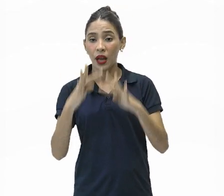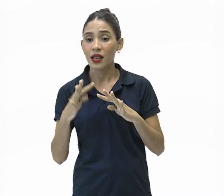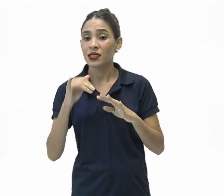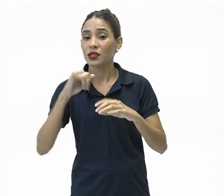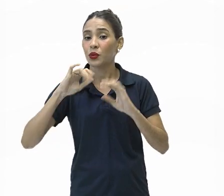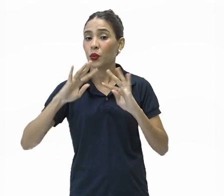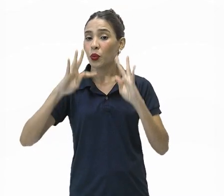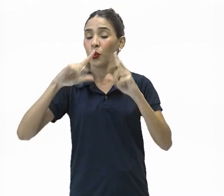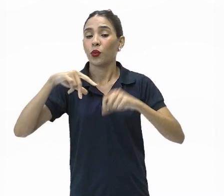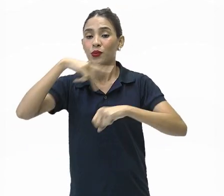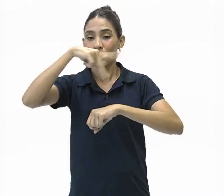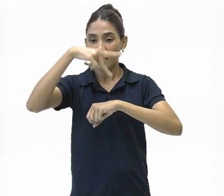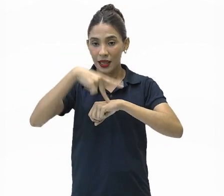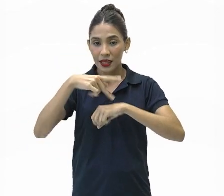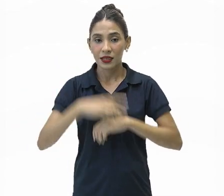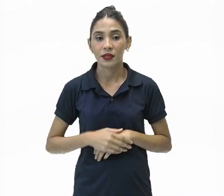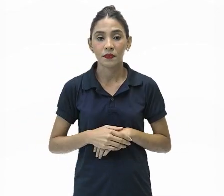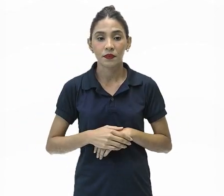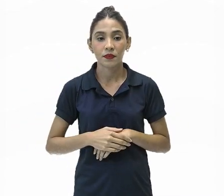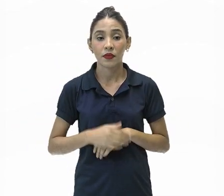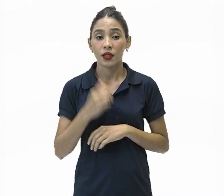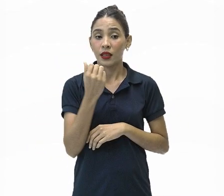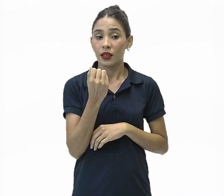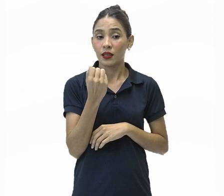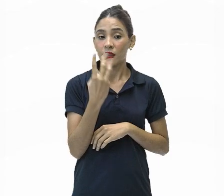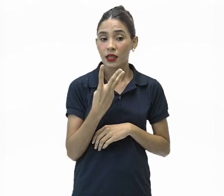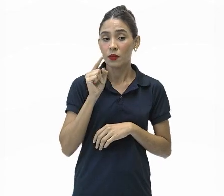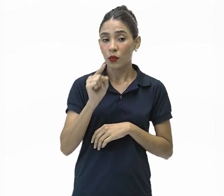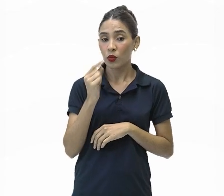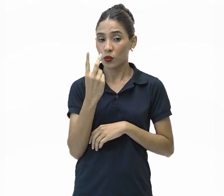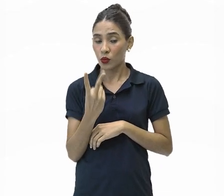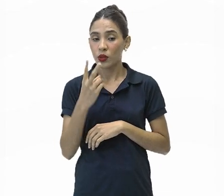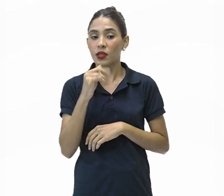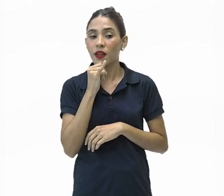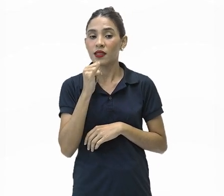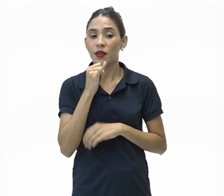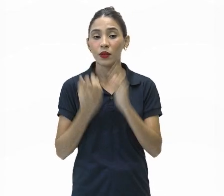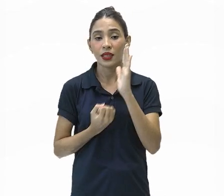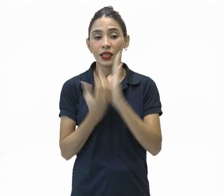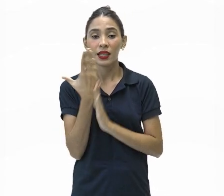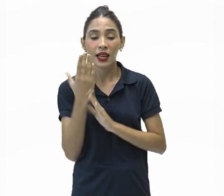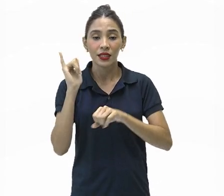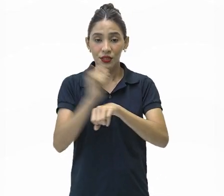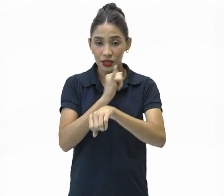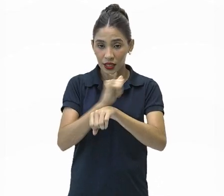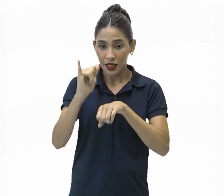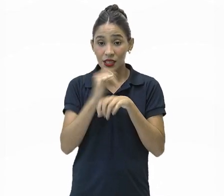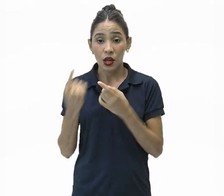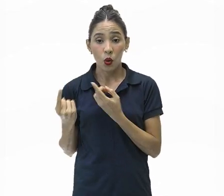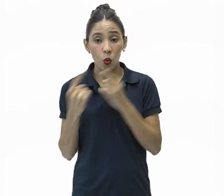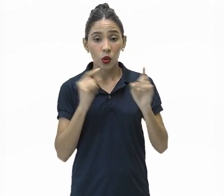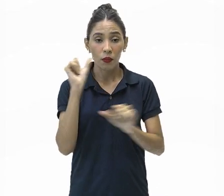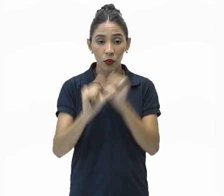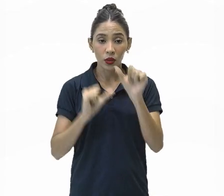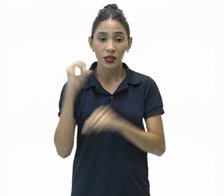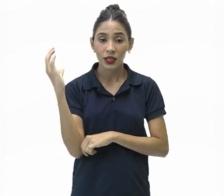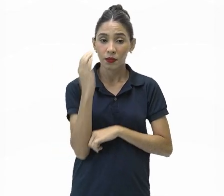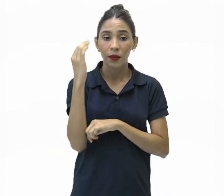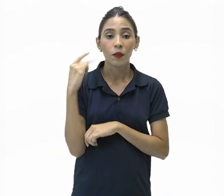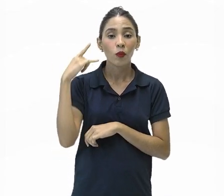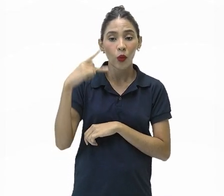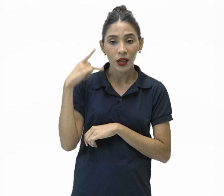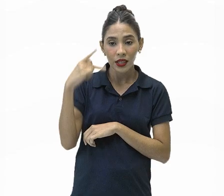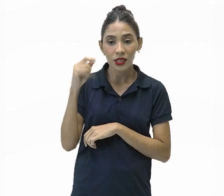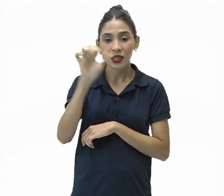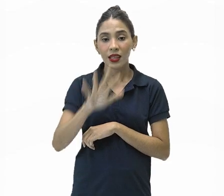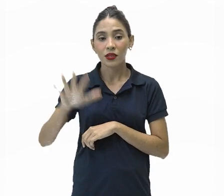os países. 13.2. Integrar medidas contra a mudança climática em políticas e planos